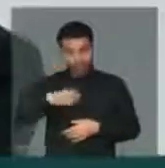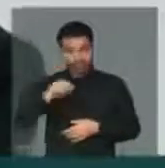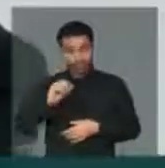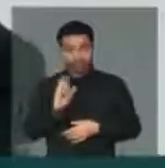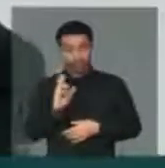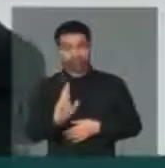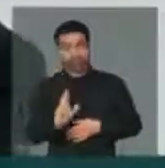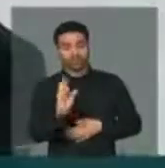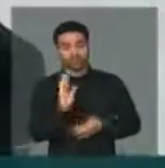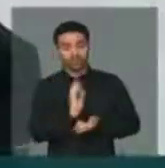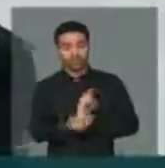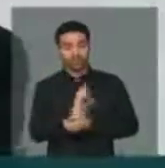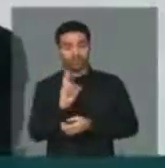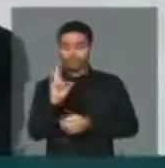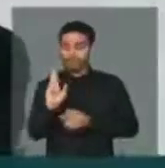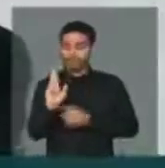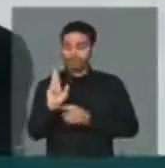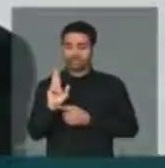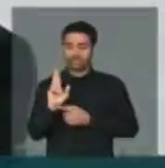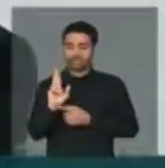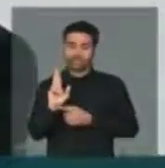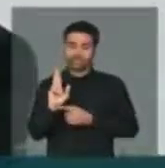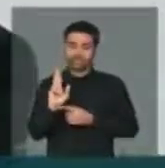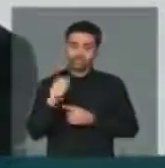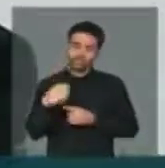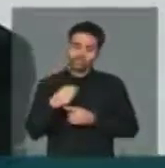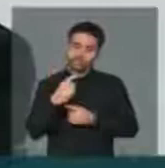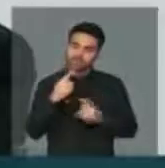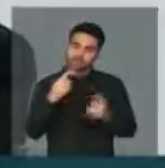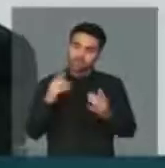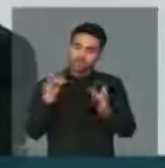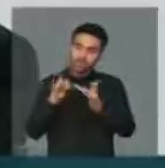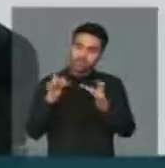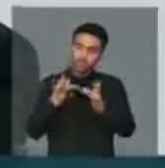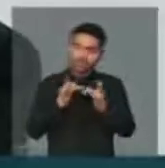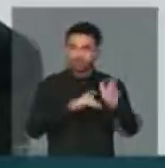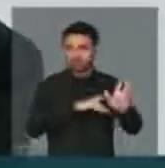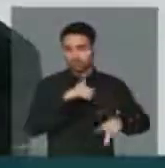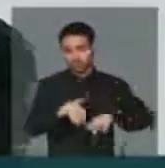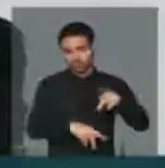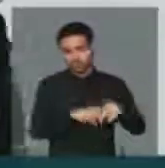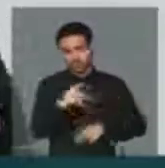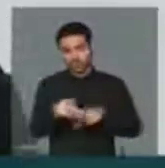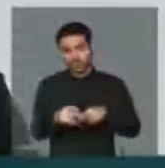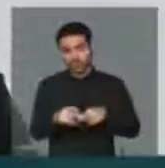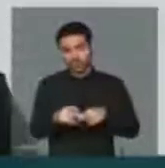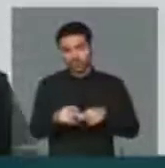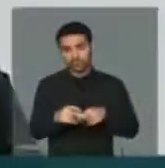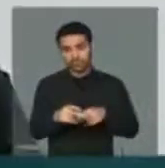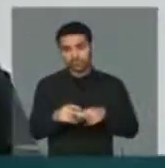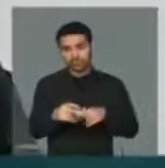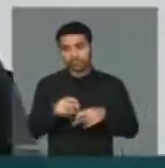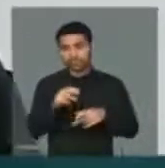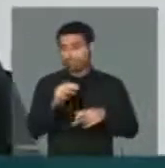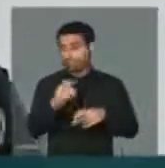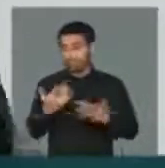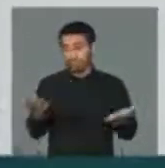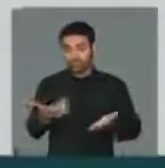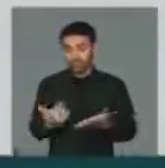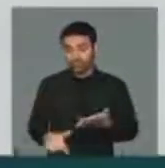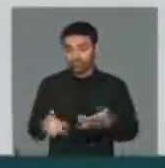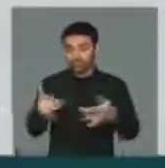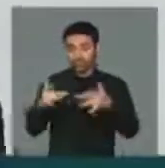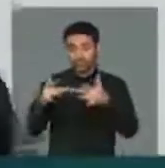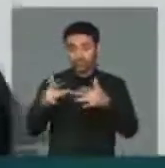têm que estar mais próximos de representados. Essa incongruência que hoje mata o Brasil,